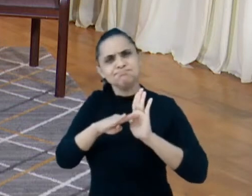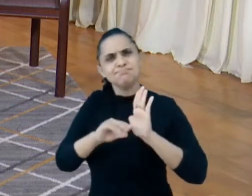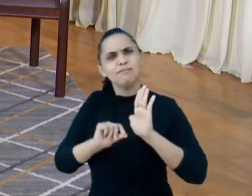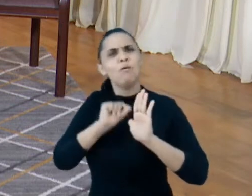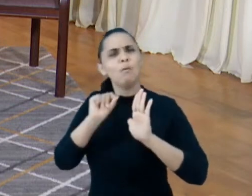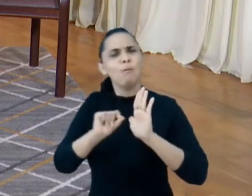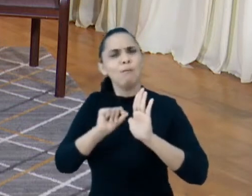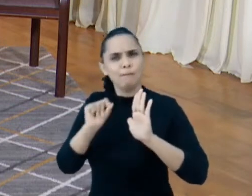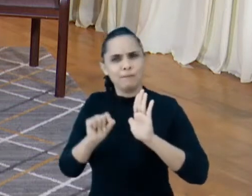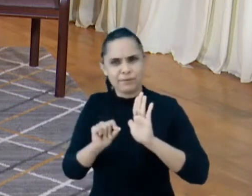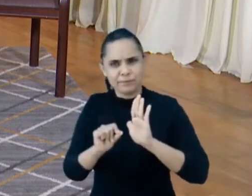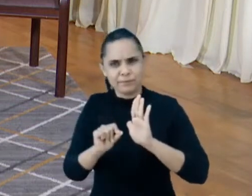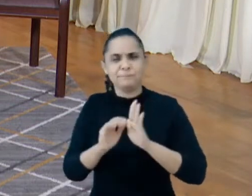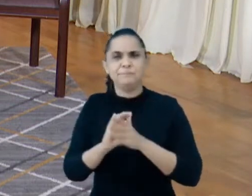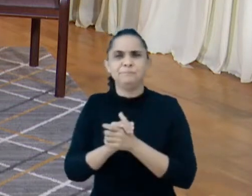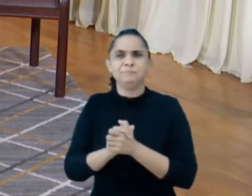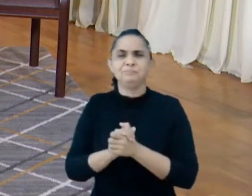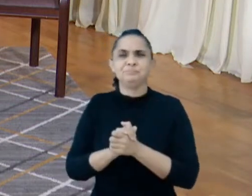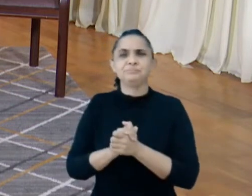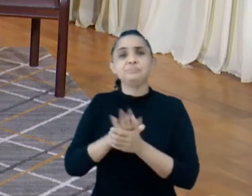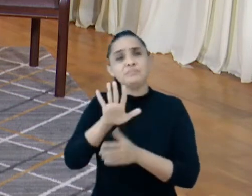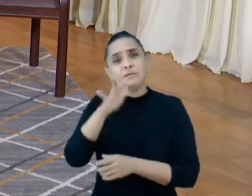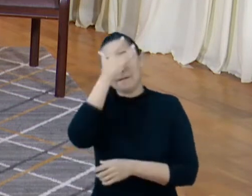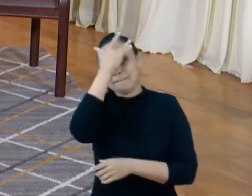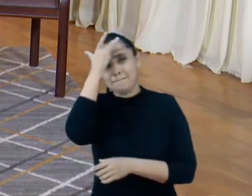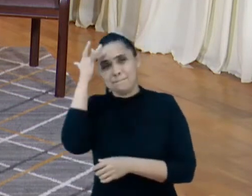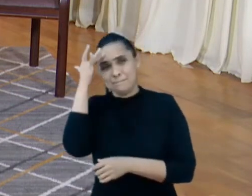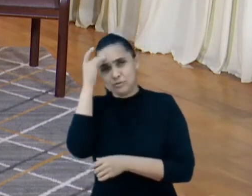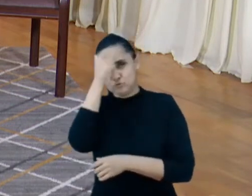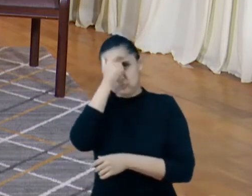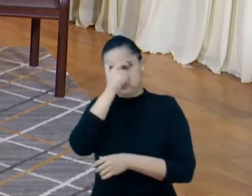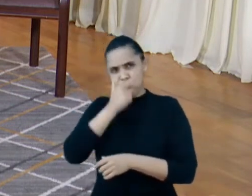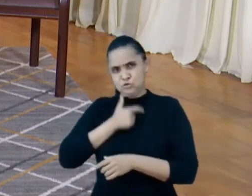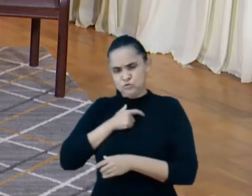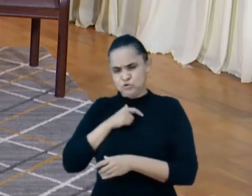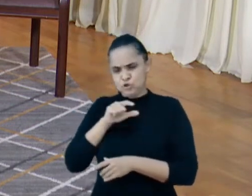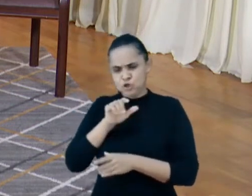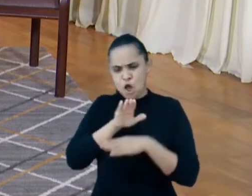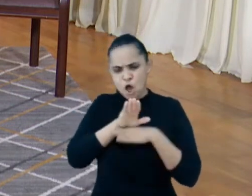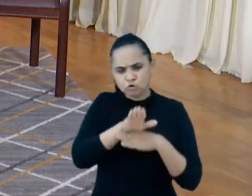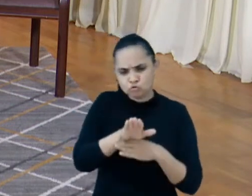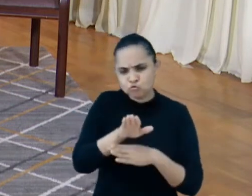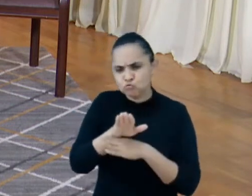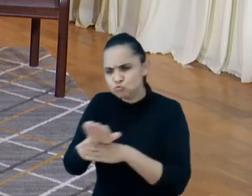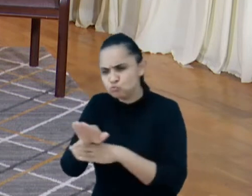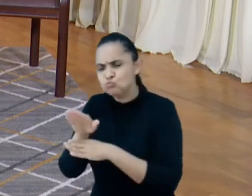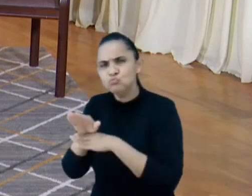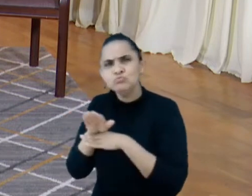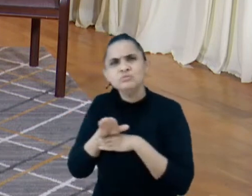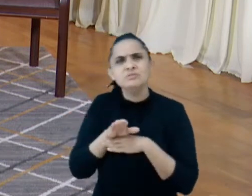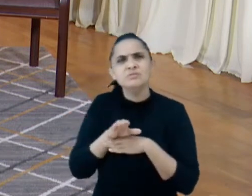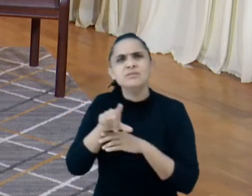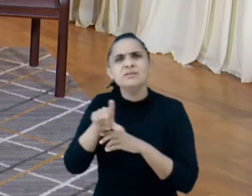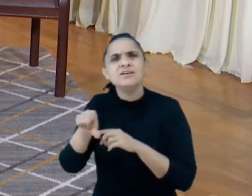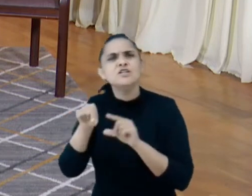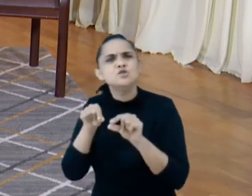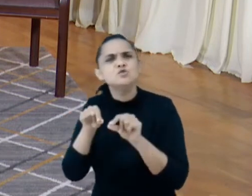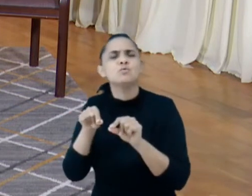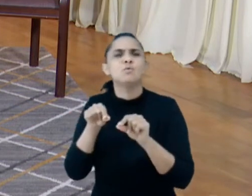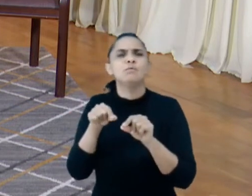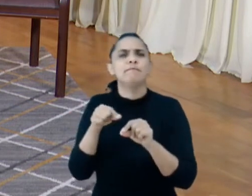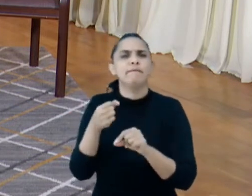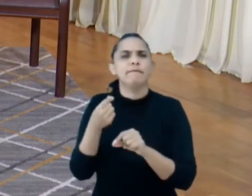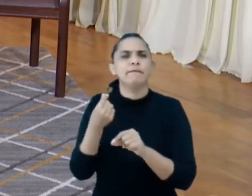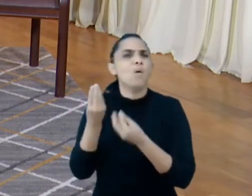Geralmente o filântropo, aquele que ajuda alguém, ele escolhe com quanto, quando e como ele